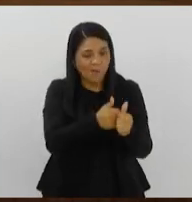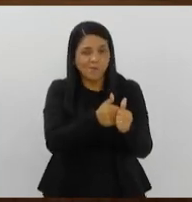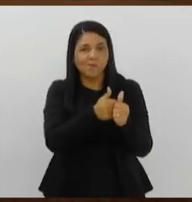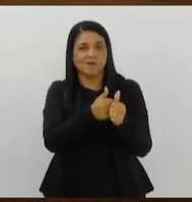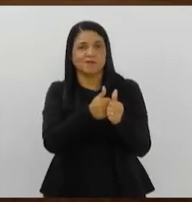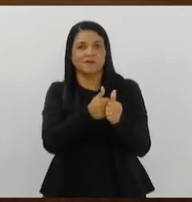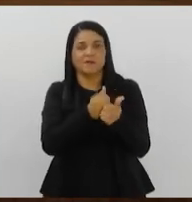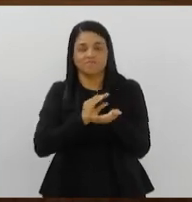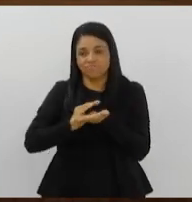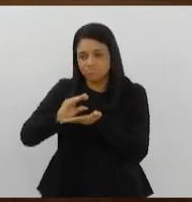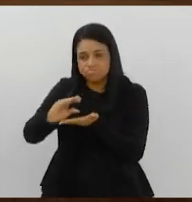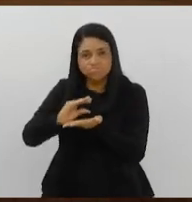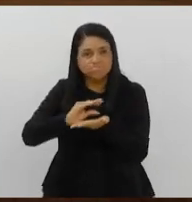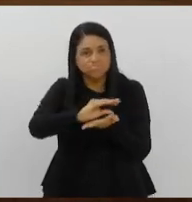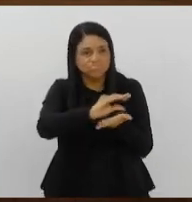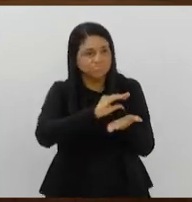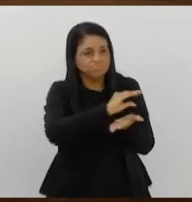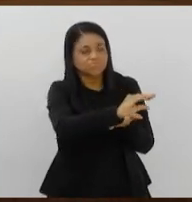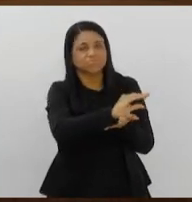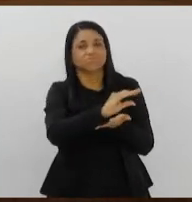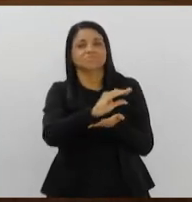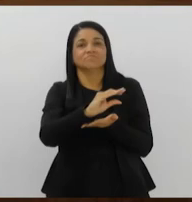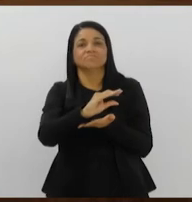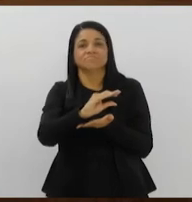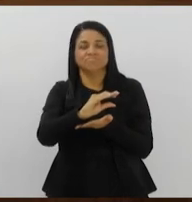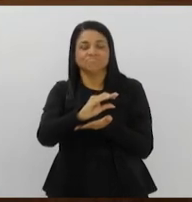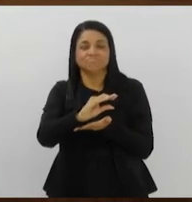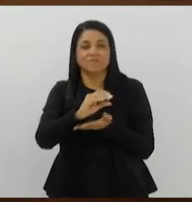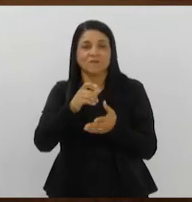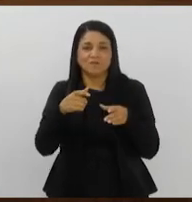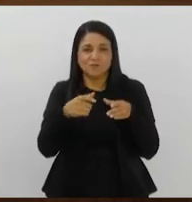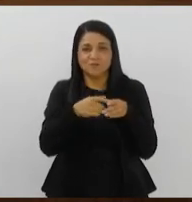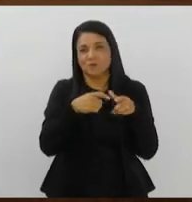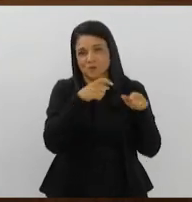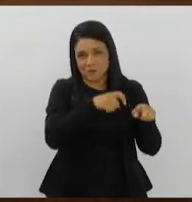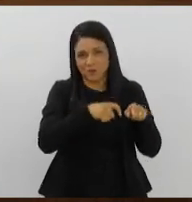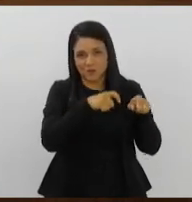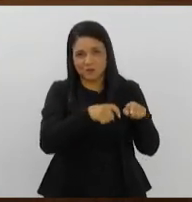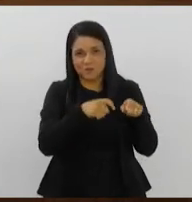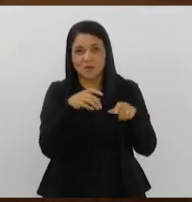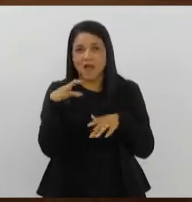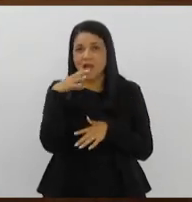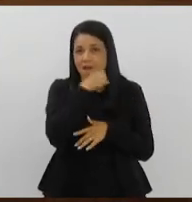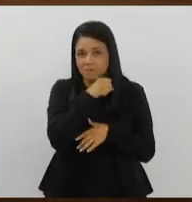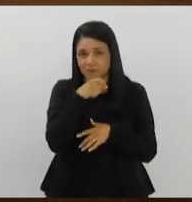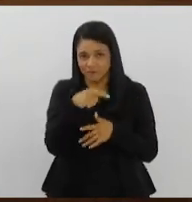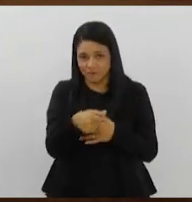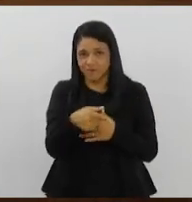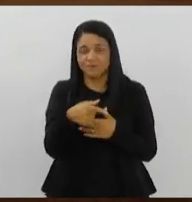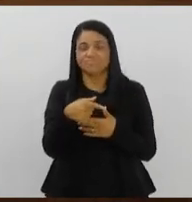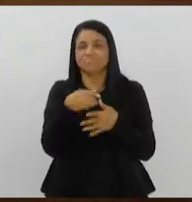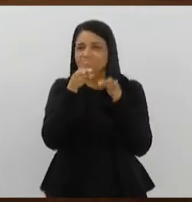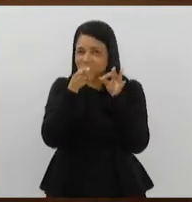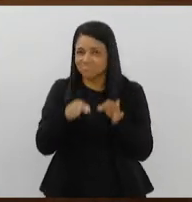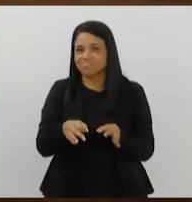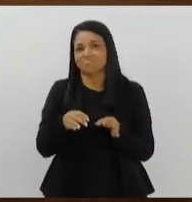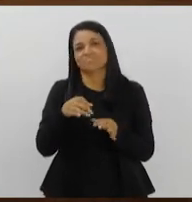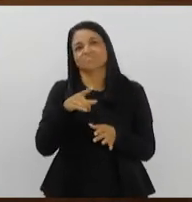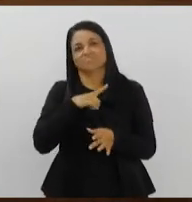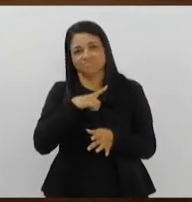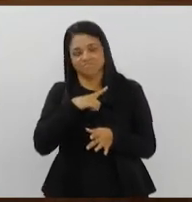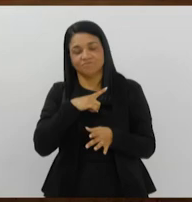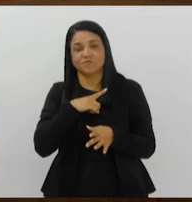toda essa verba, todo esse dinheiro lá na ponta e o mais rápido possível. Tenho certeza que o nosso